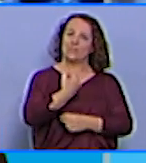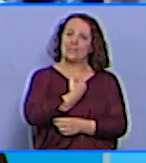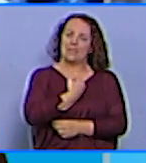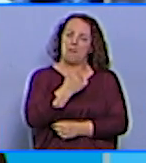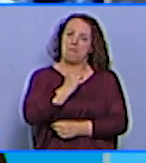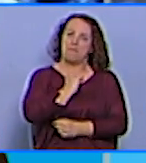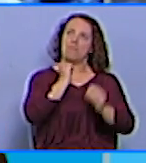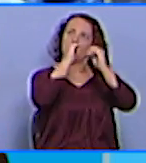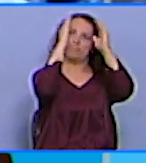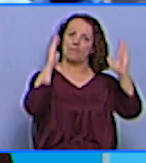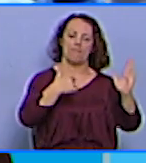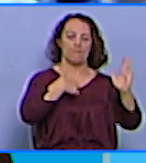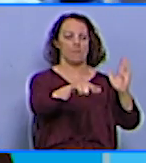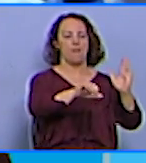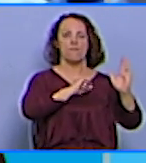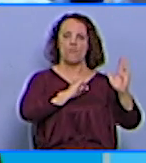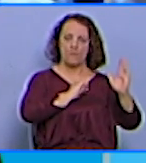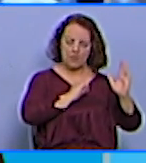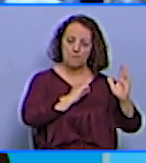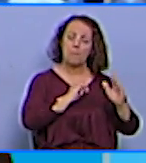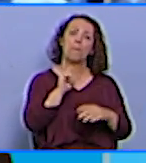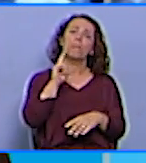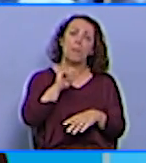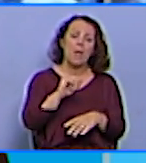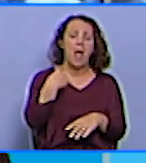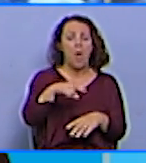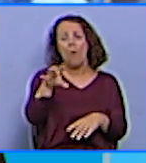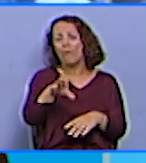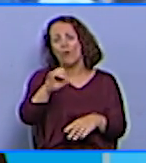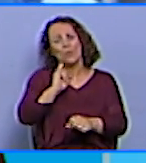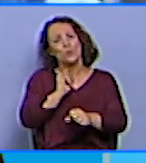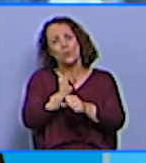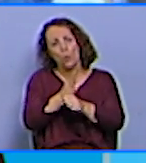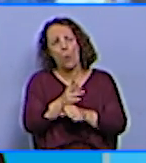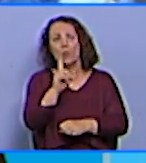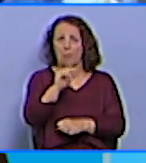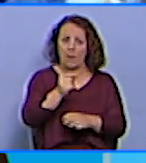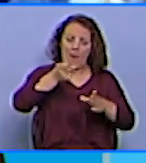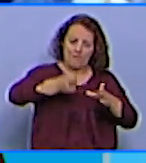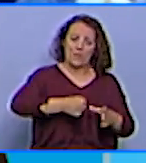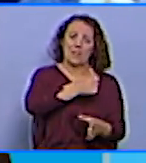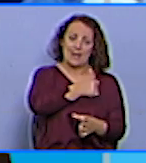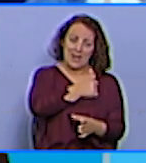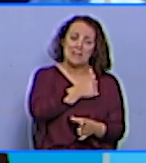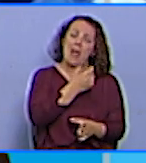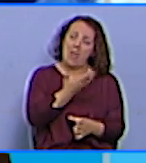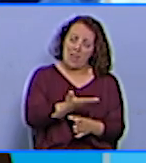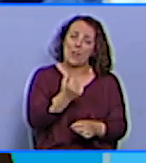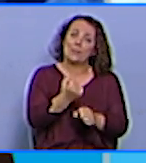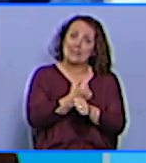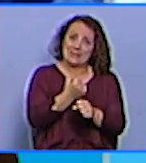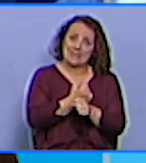Há muitas formas que eles são chamados a servir, e mesmo às vezes o ter que ficar em casa é também já um serviço neste